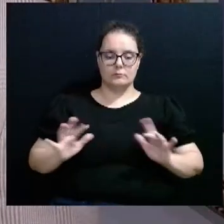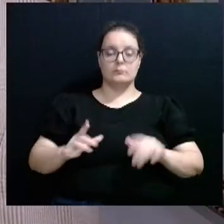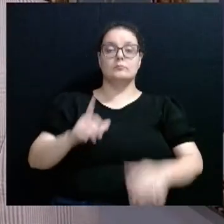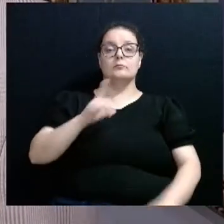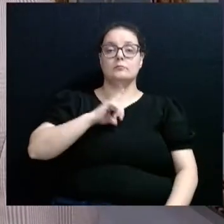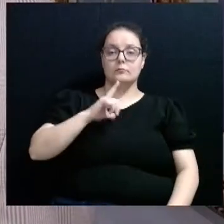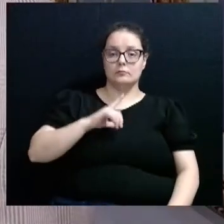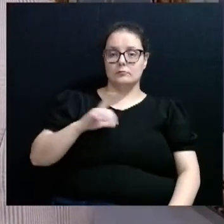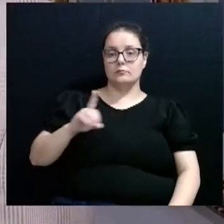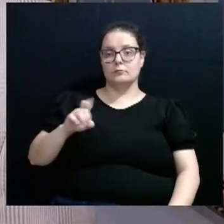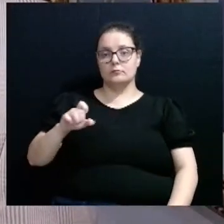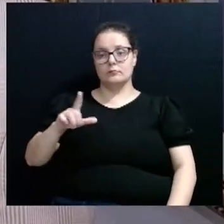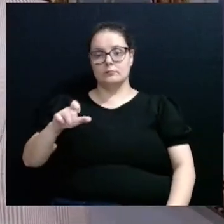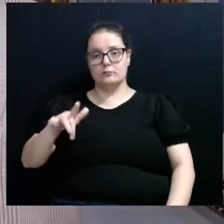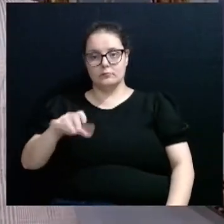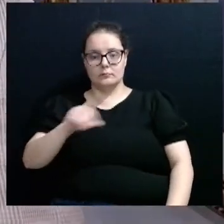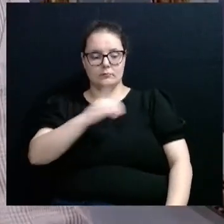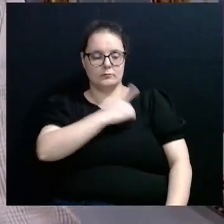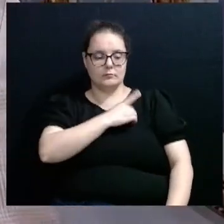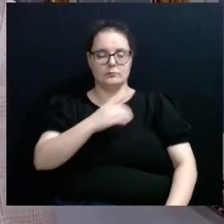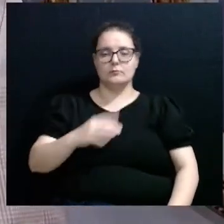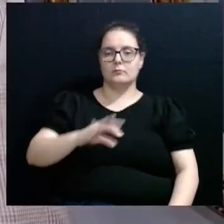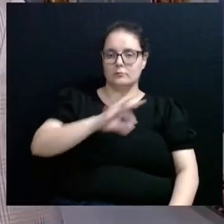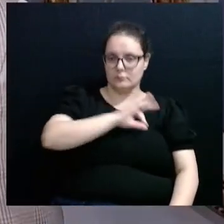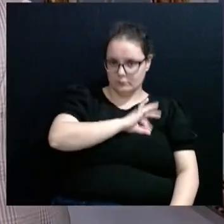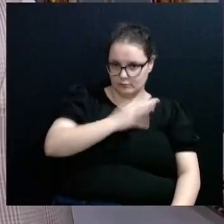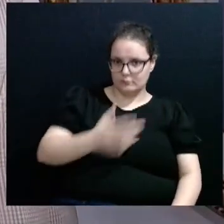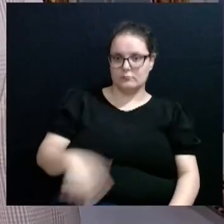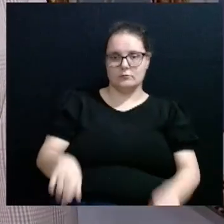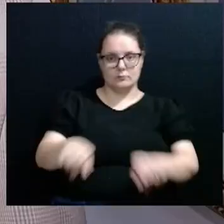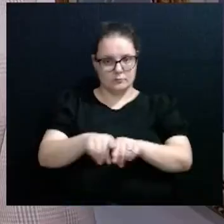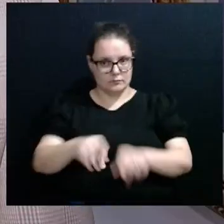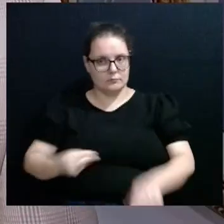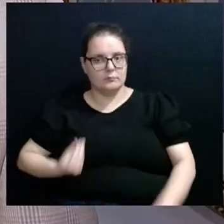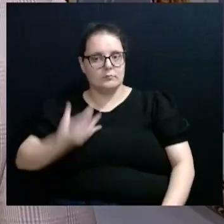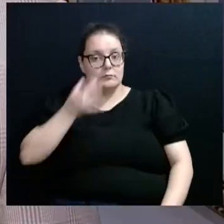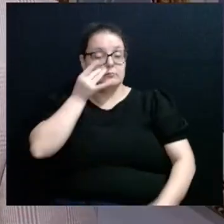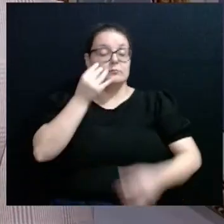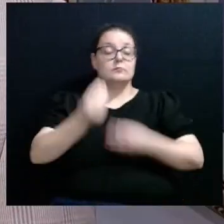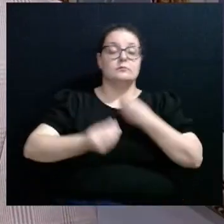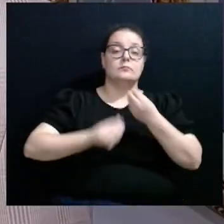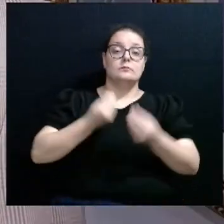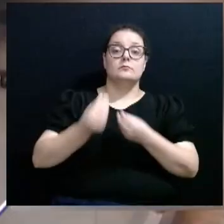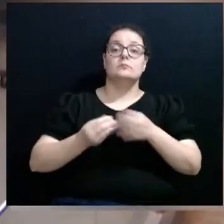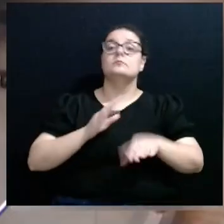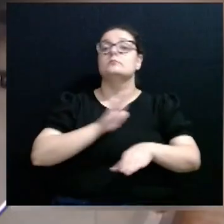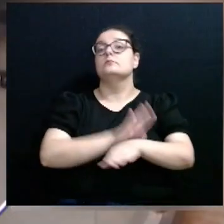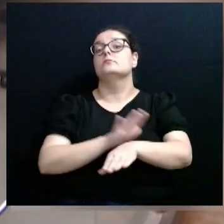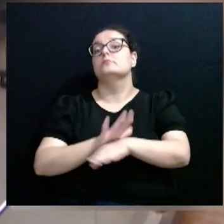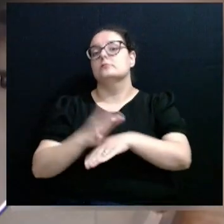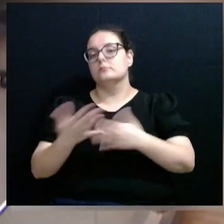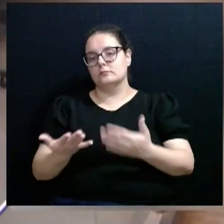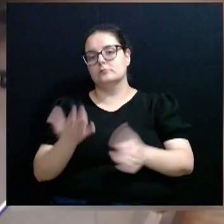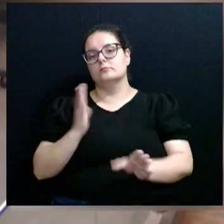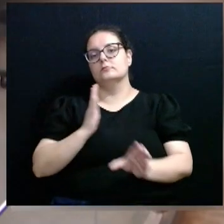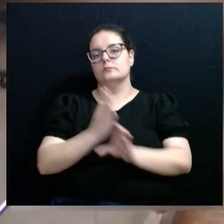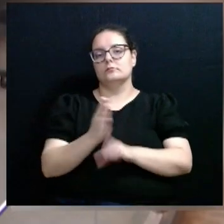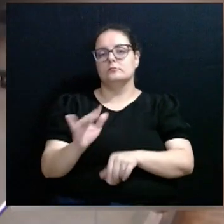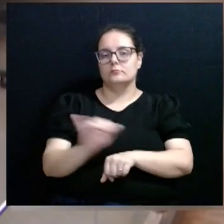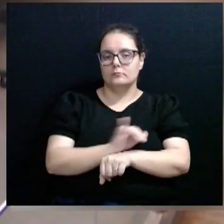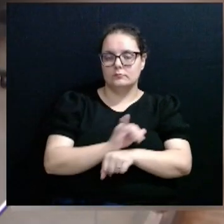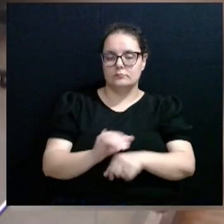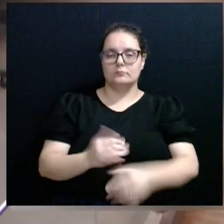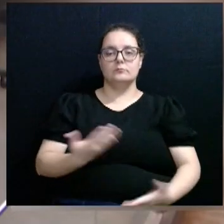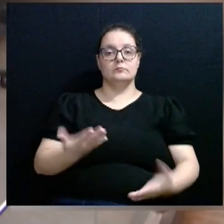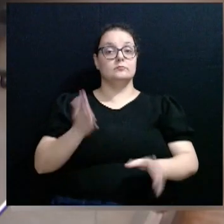polícia presente para poder também dizer como que isso contribui e encontrar um caminho. Durante o encontro,